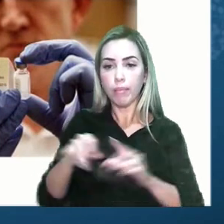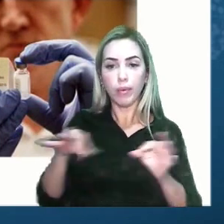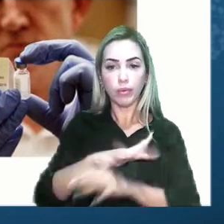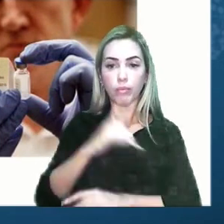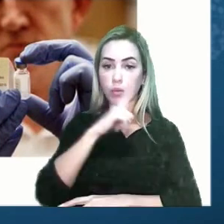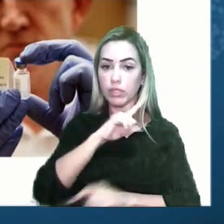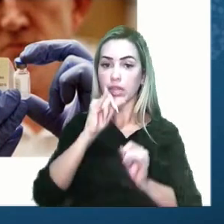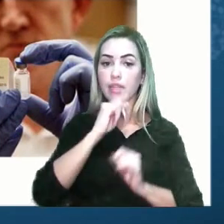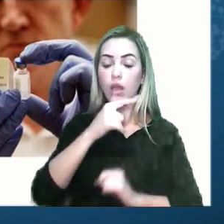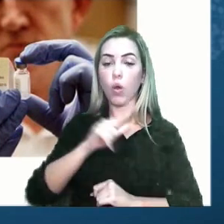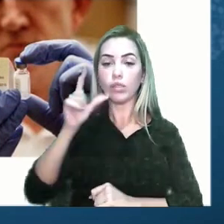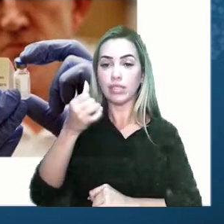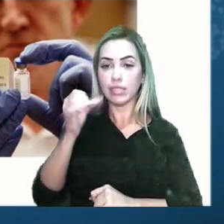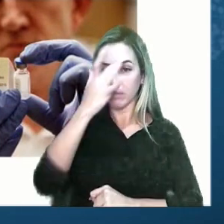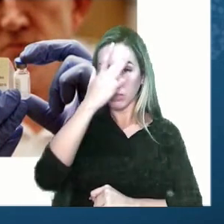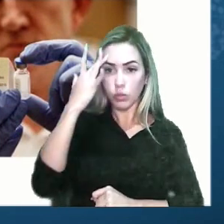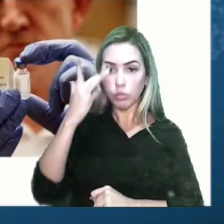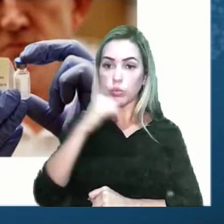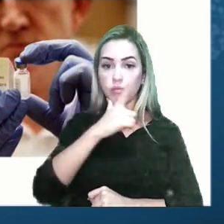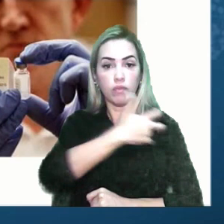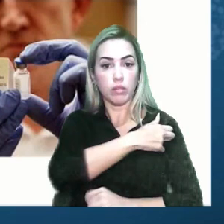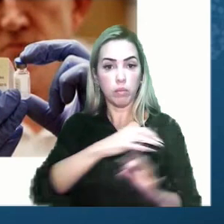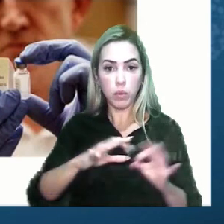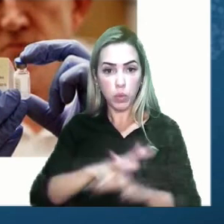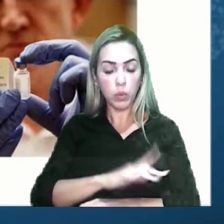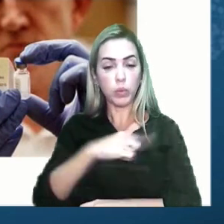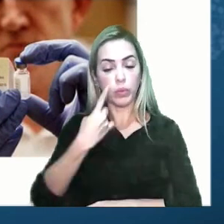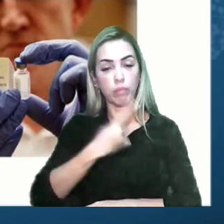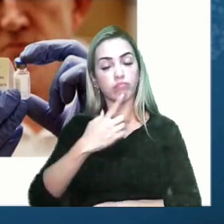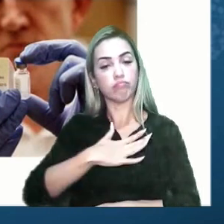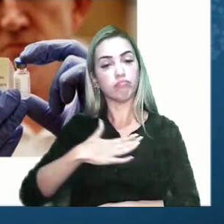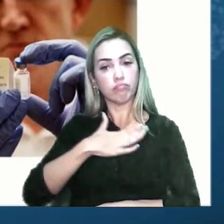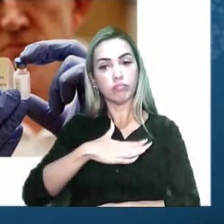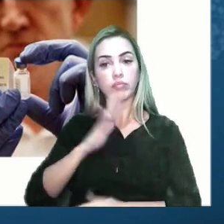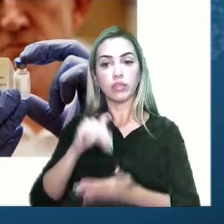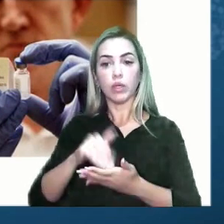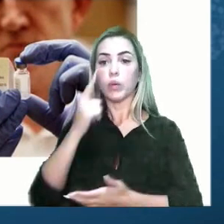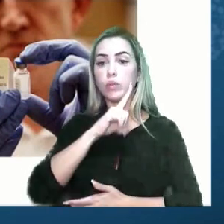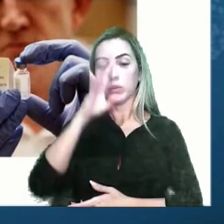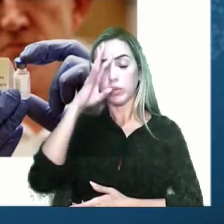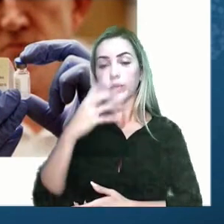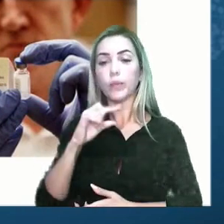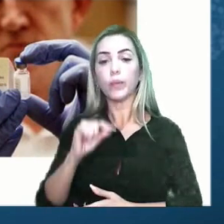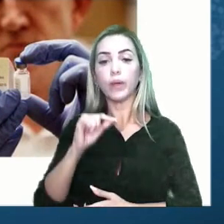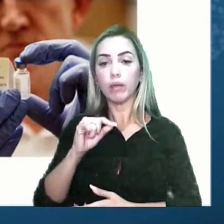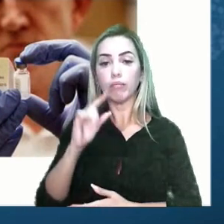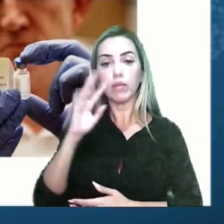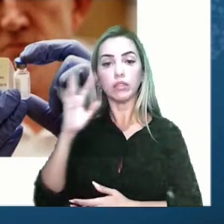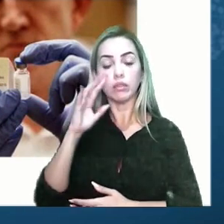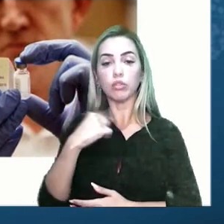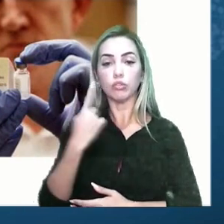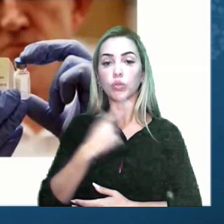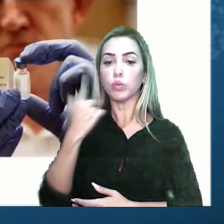esse teste em outras 60 pessoas foram vacinadas. Ficamos muito satisfeitos. Até então, achamos que nós íamos ver